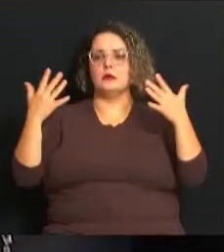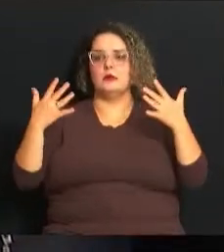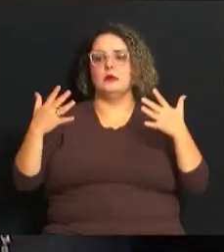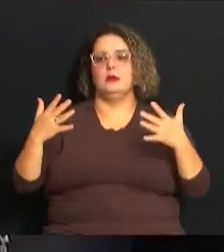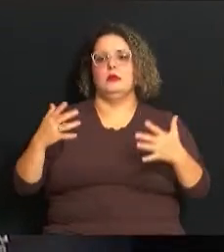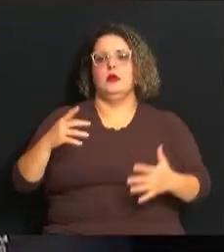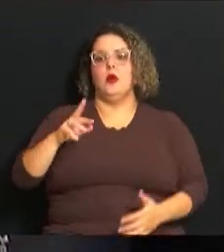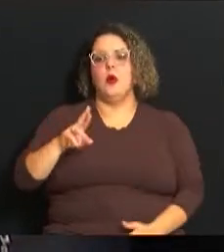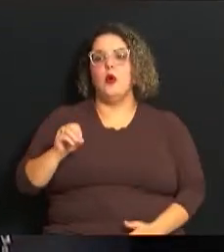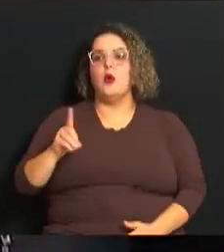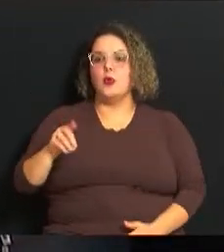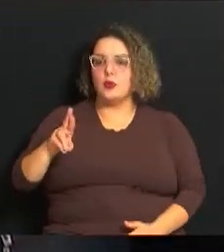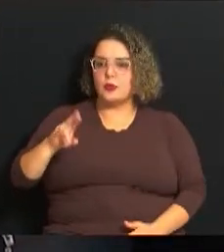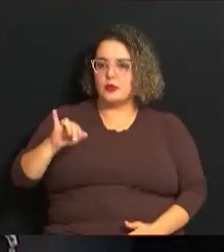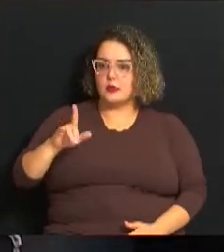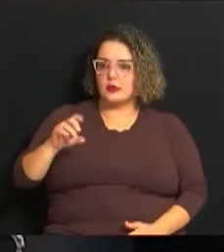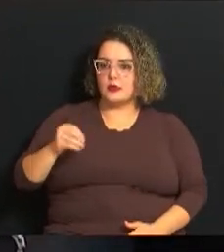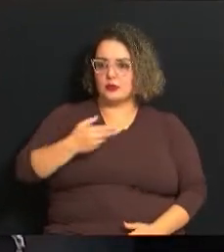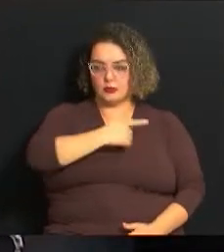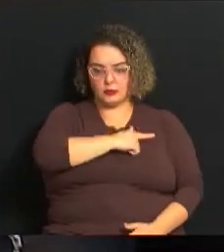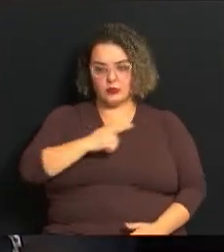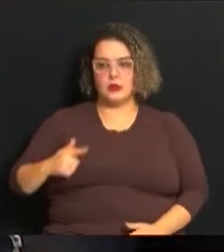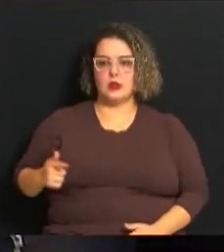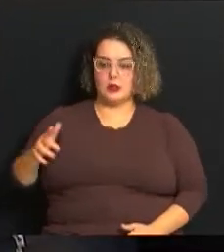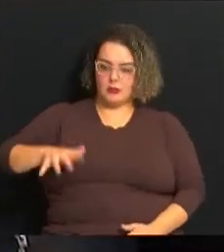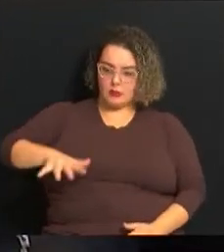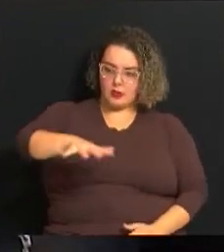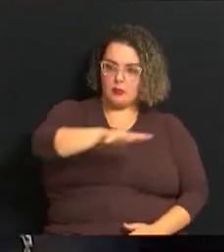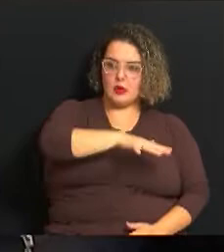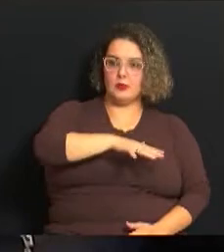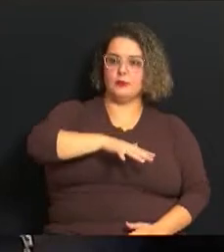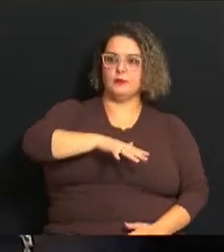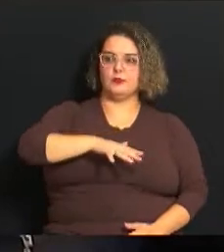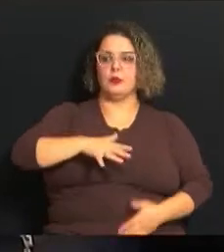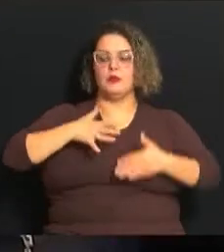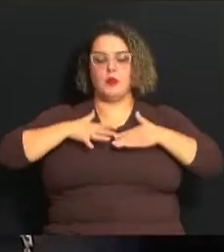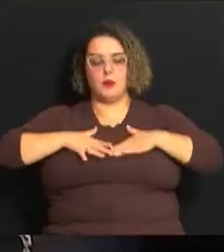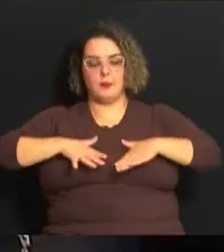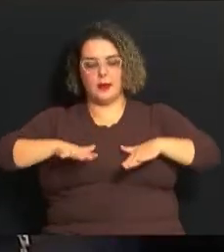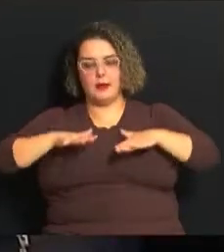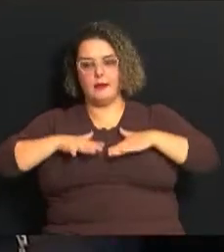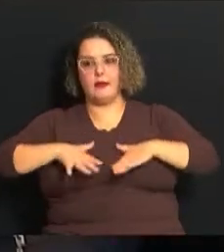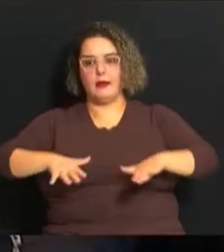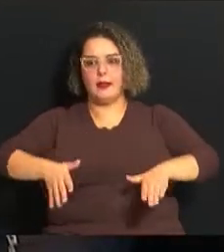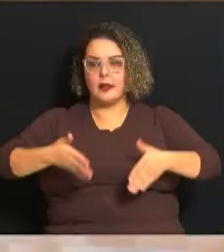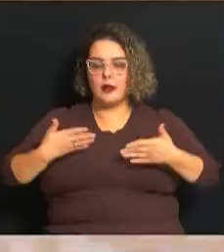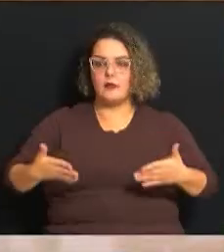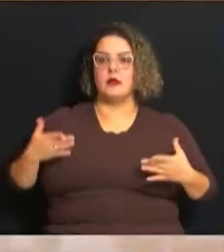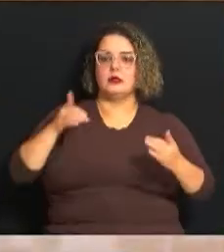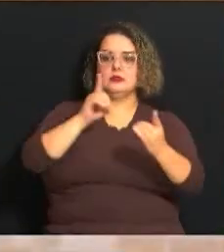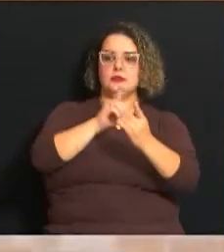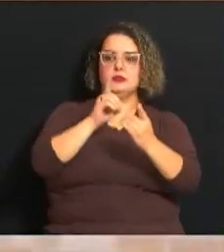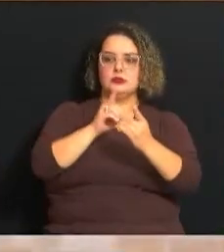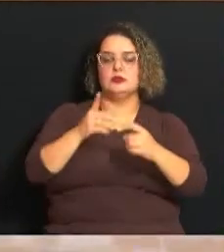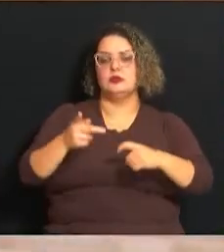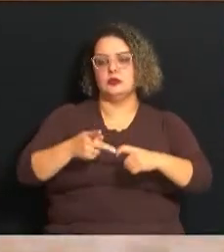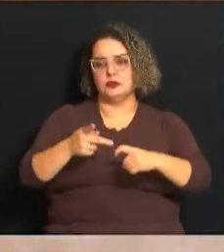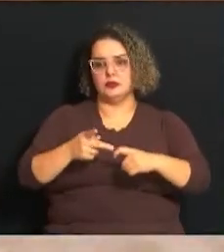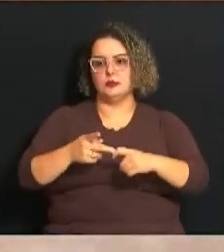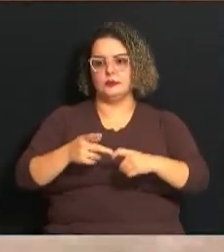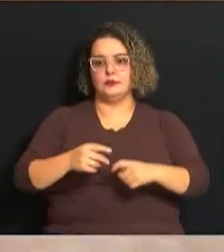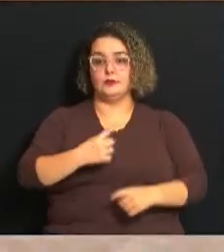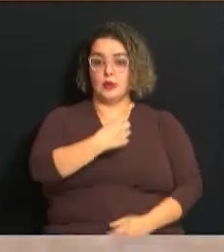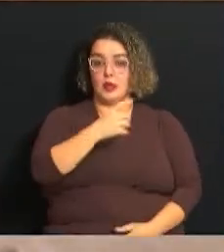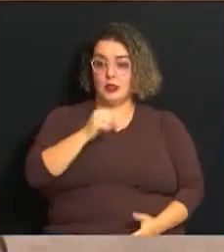Garcia. Eu tenho certeza que a região vai ficar agora com mais tranquilidade no atendimento pediátrico. Ao todo, serão 10